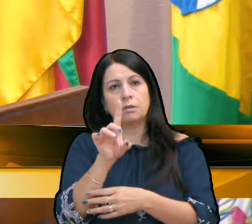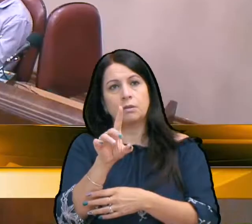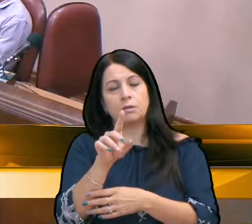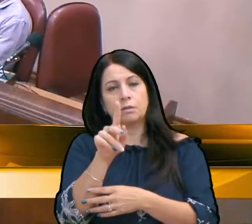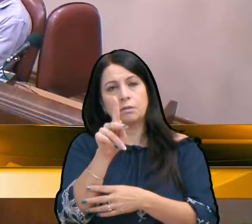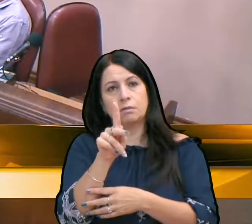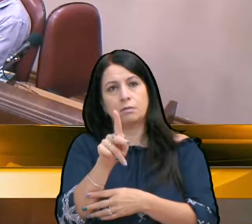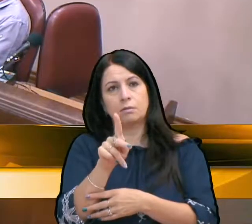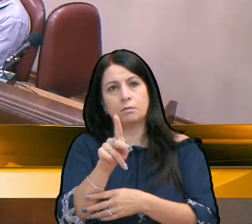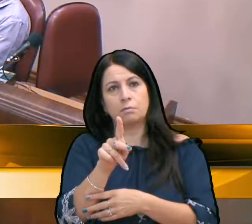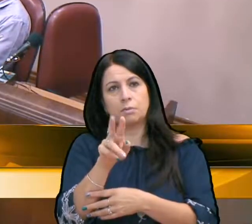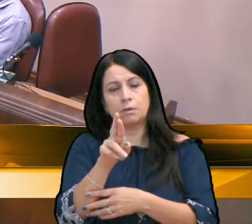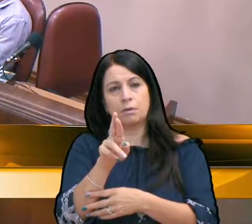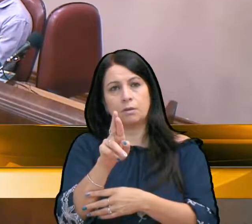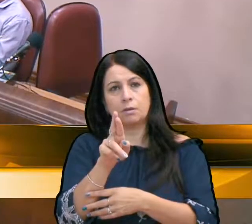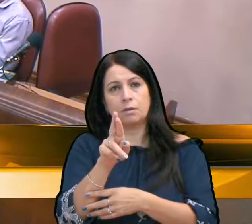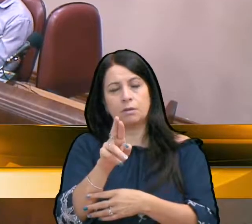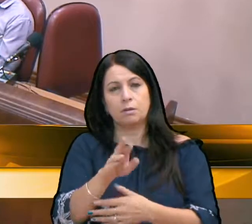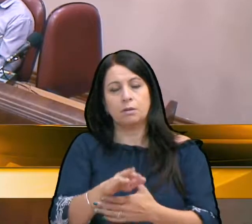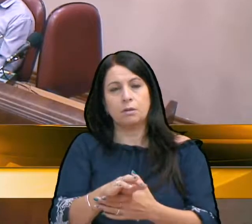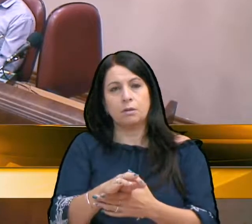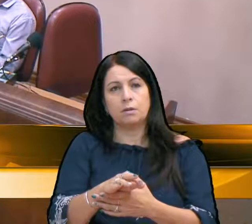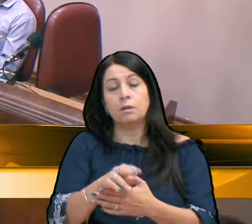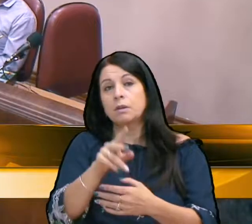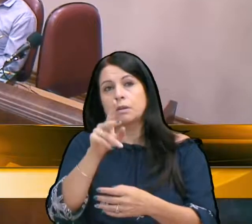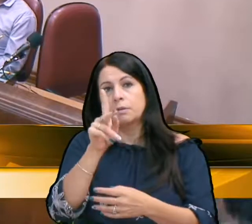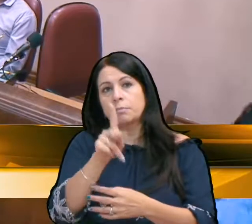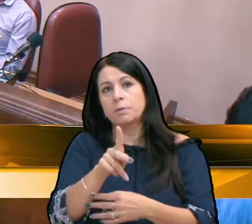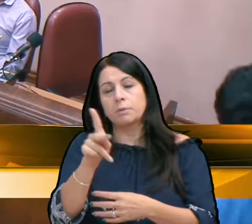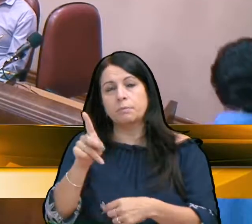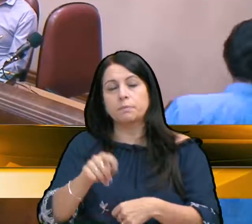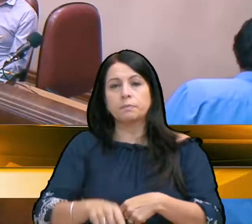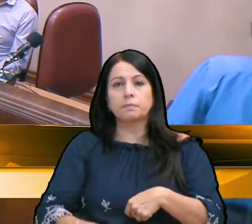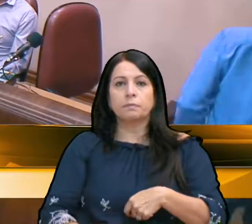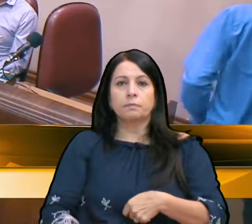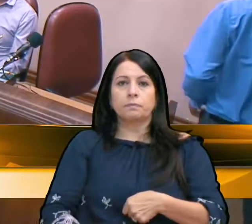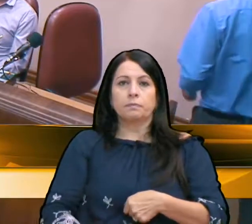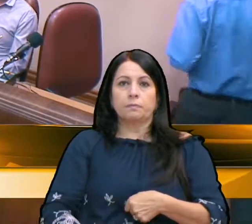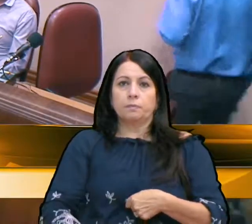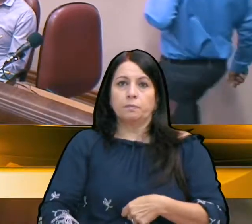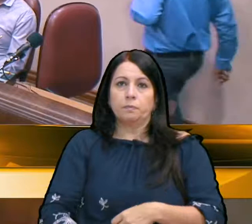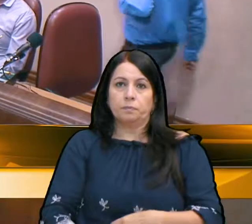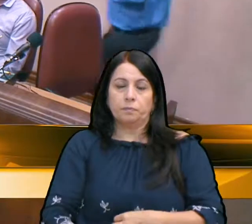do Partido Progressista. A palavra, vereadora Arlindo Bandeira.